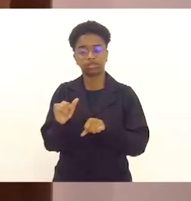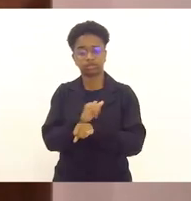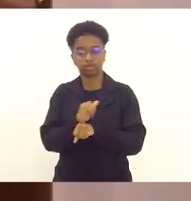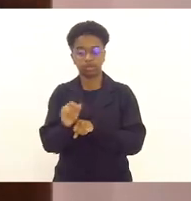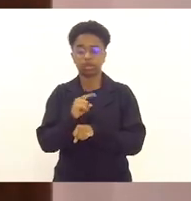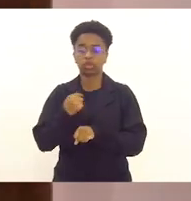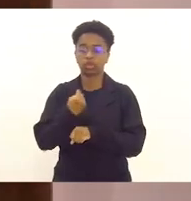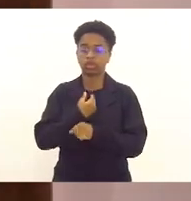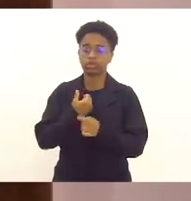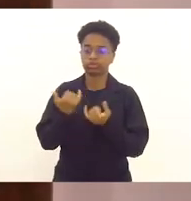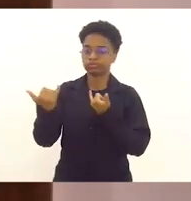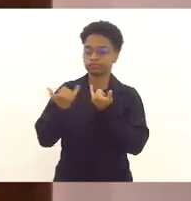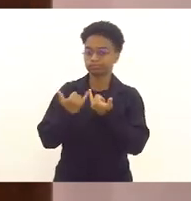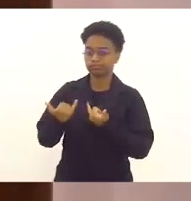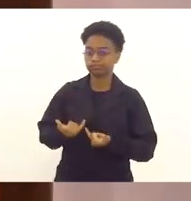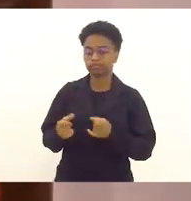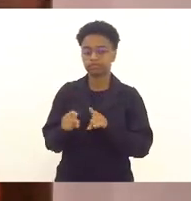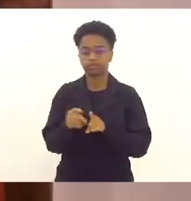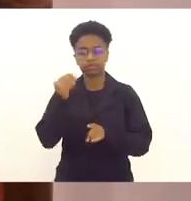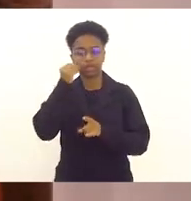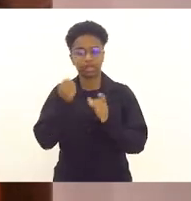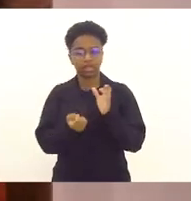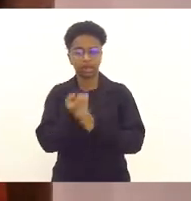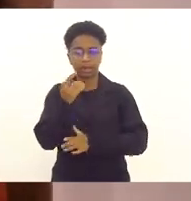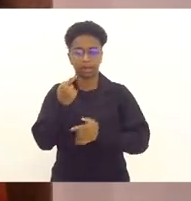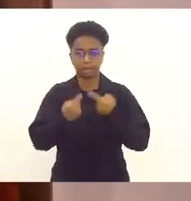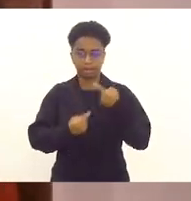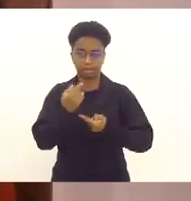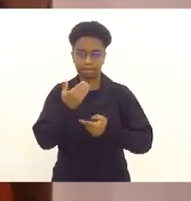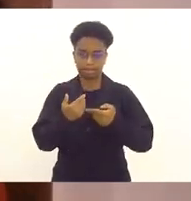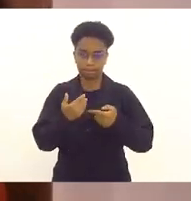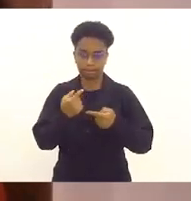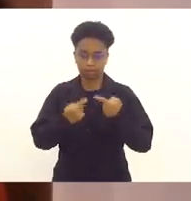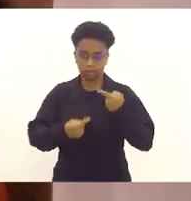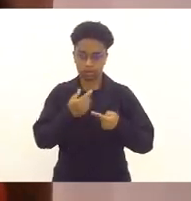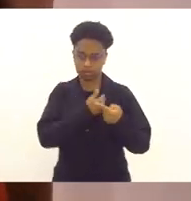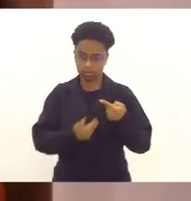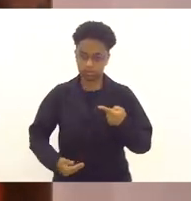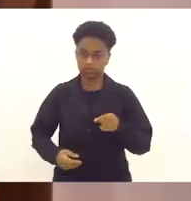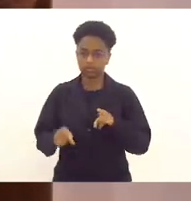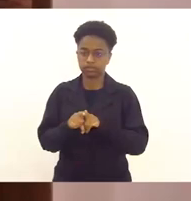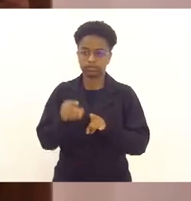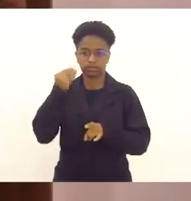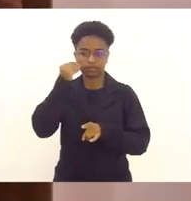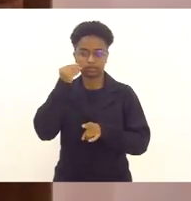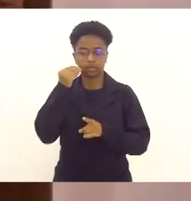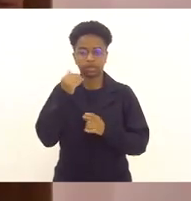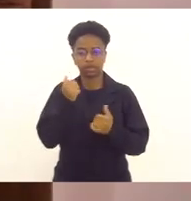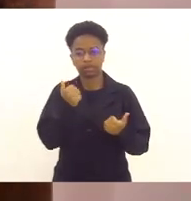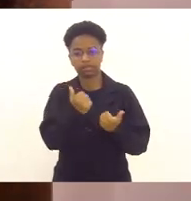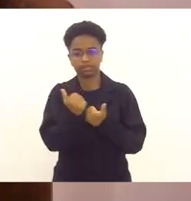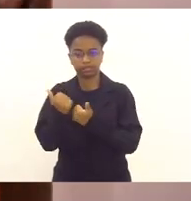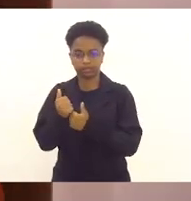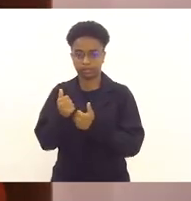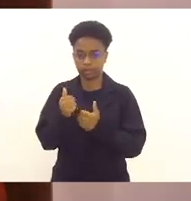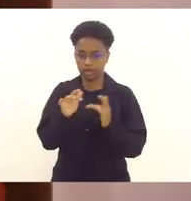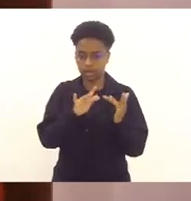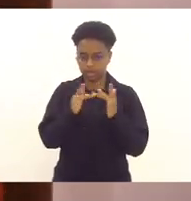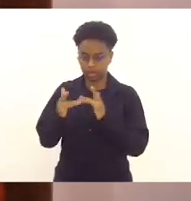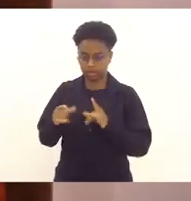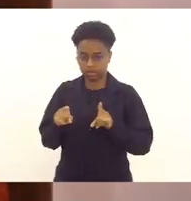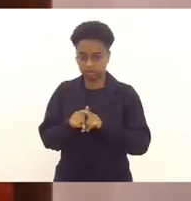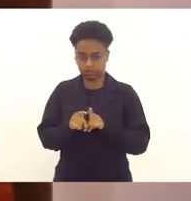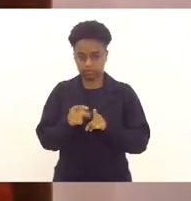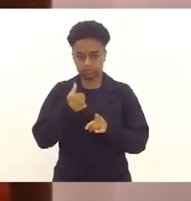para também elaborar políticas públicas e poder estar articulando e fortalecendo essa rede em especial também eu queria trazer